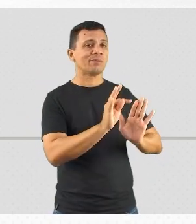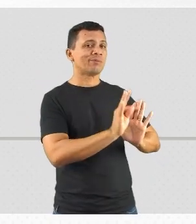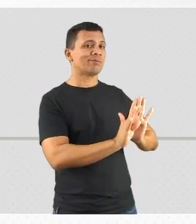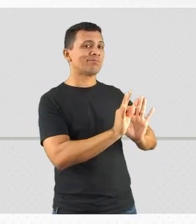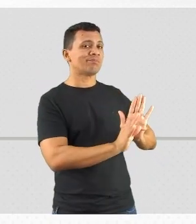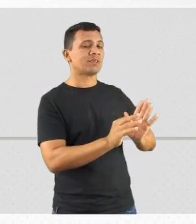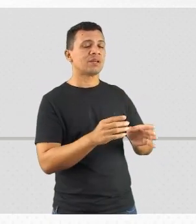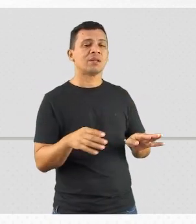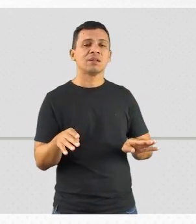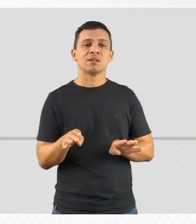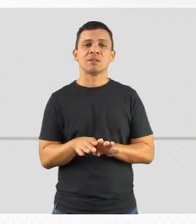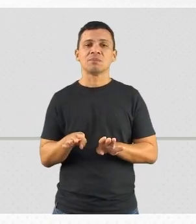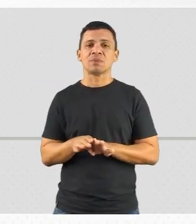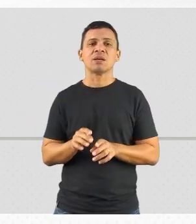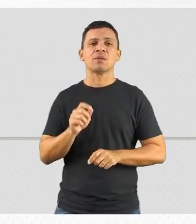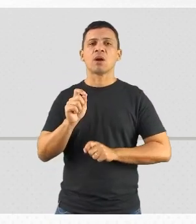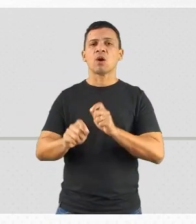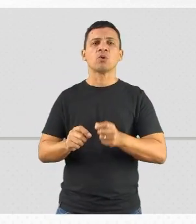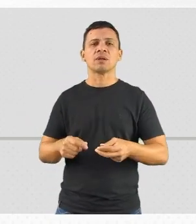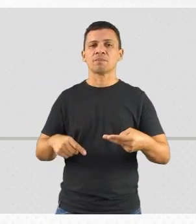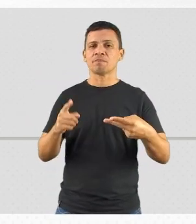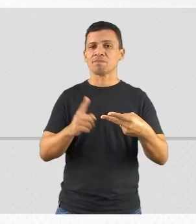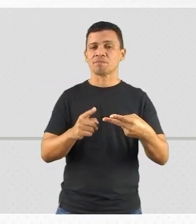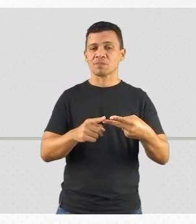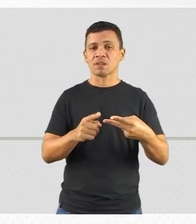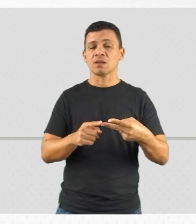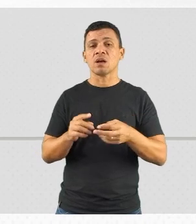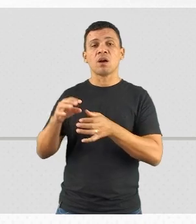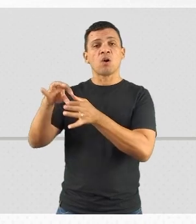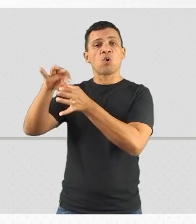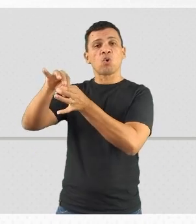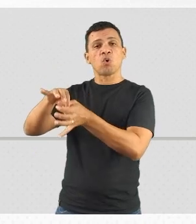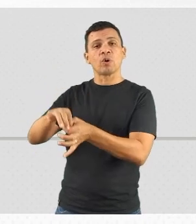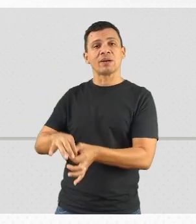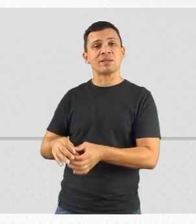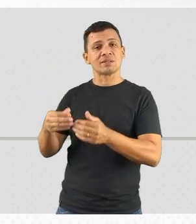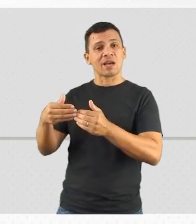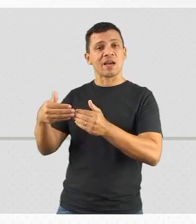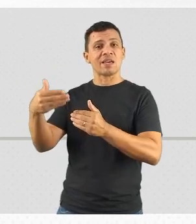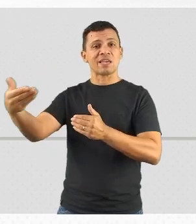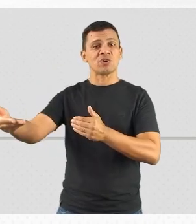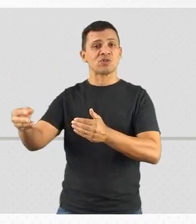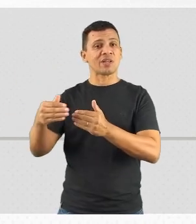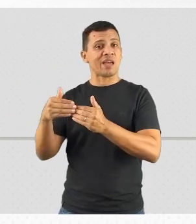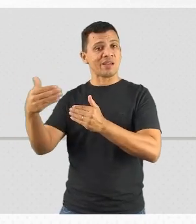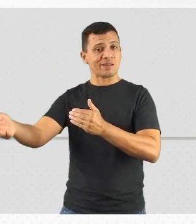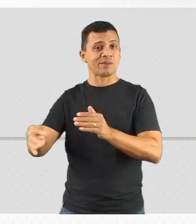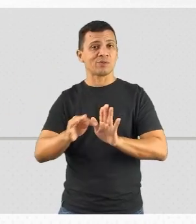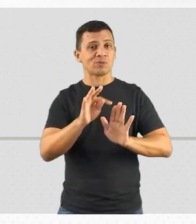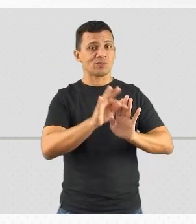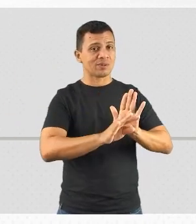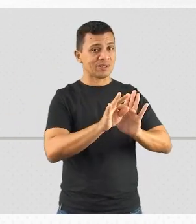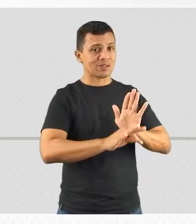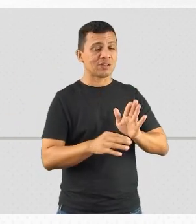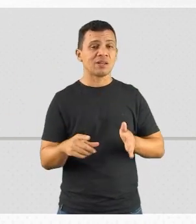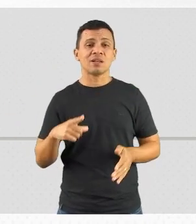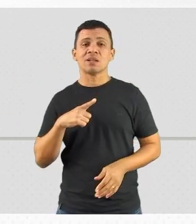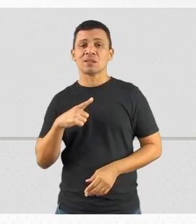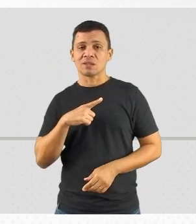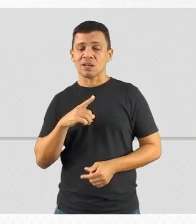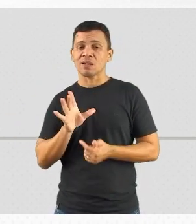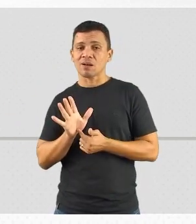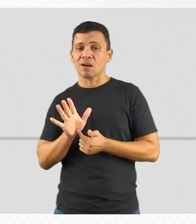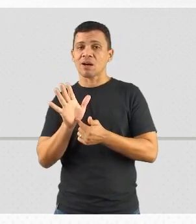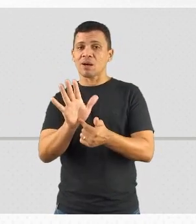outro tipo de coerência é a coerência externa do texto, é que eu tenho elementos que estão sendo apresentados